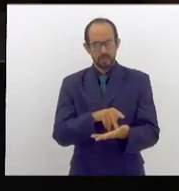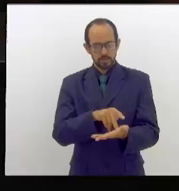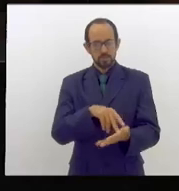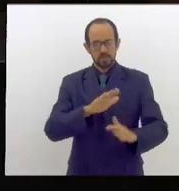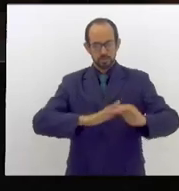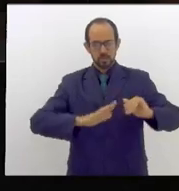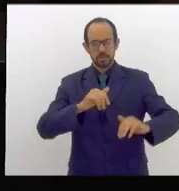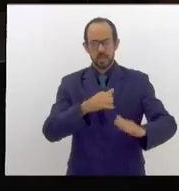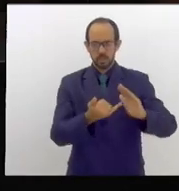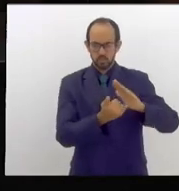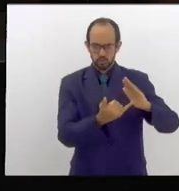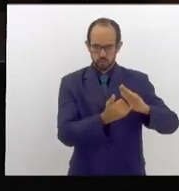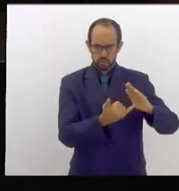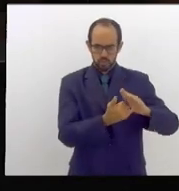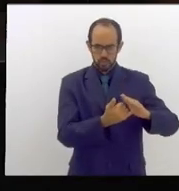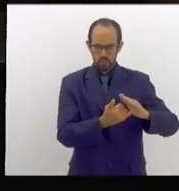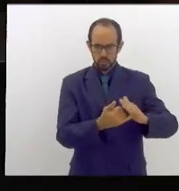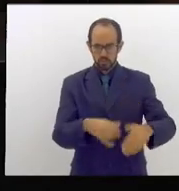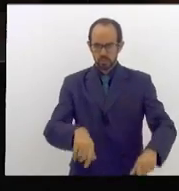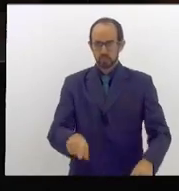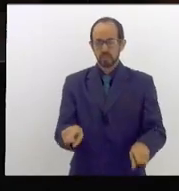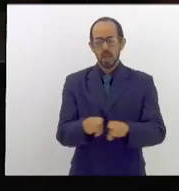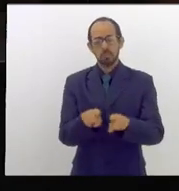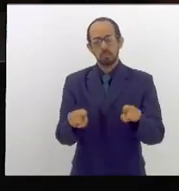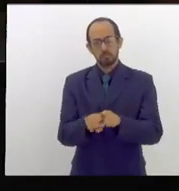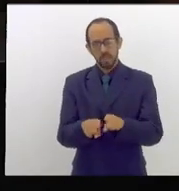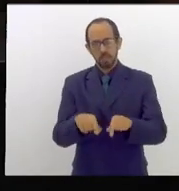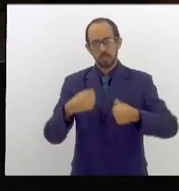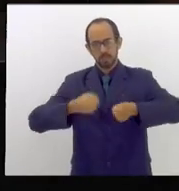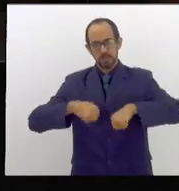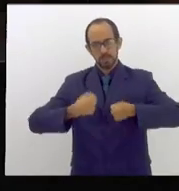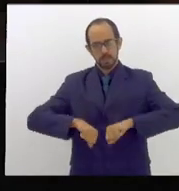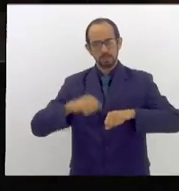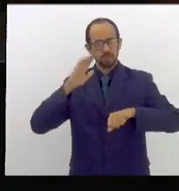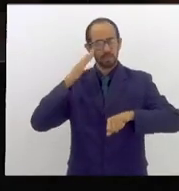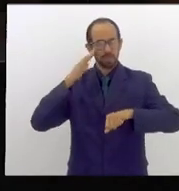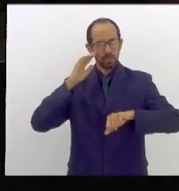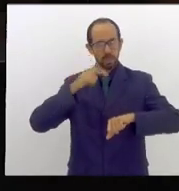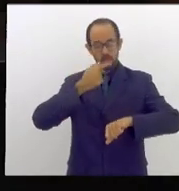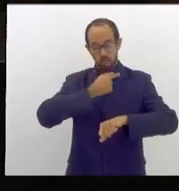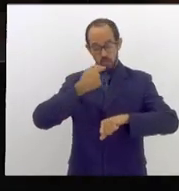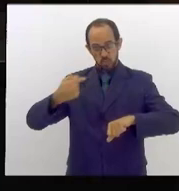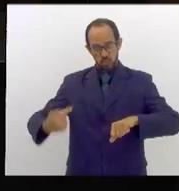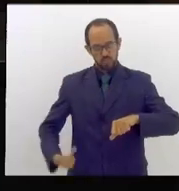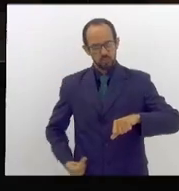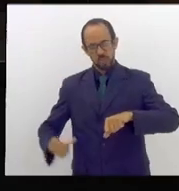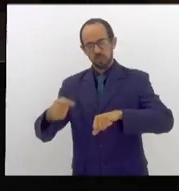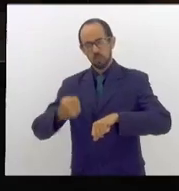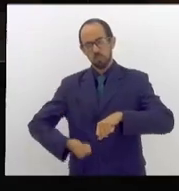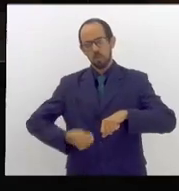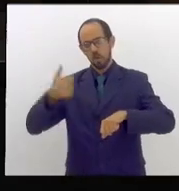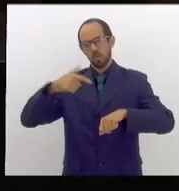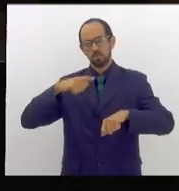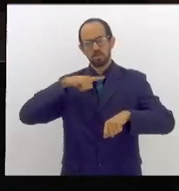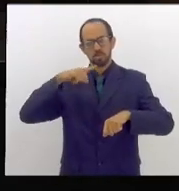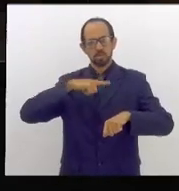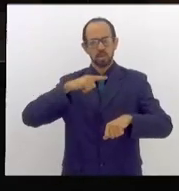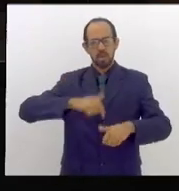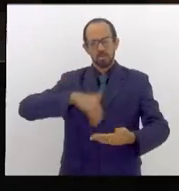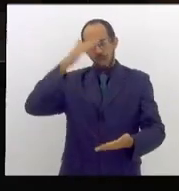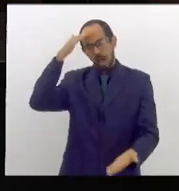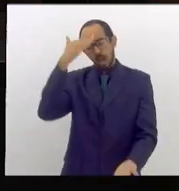Fundação E aí negado também que estamos diante de um governo que pouco tem de credibilidade